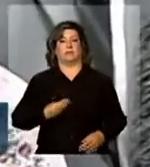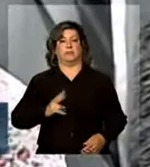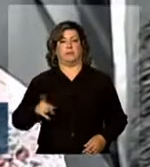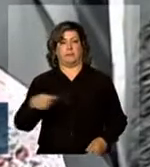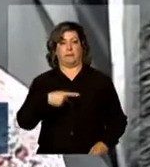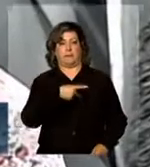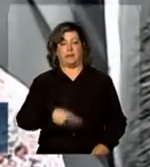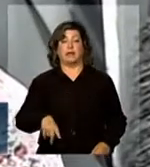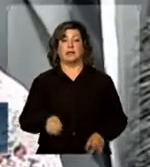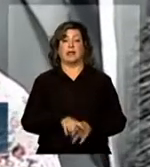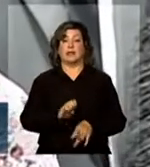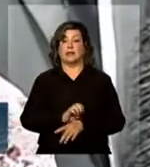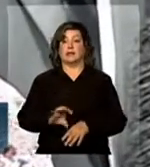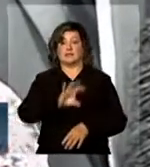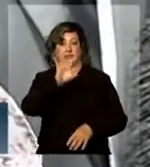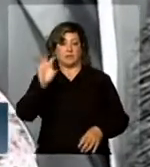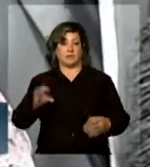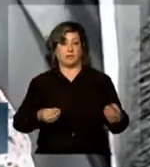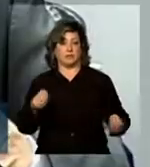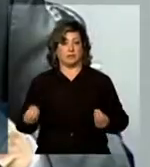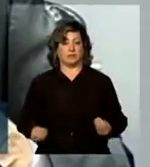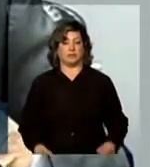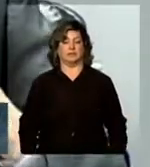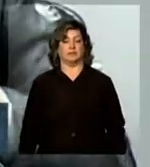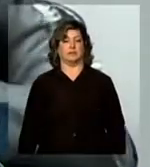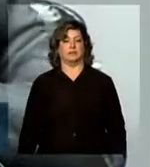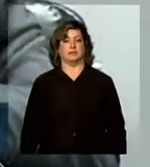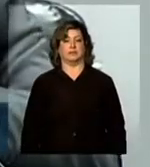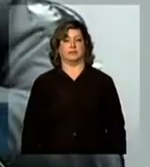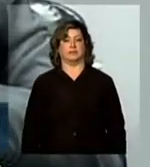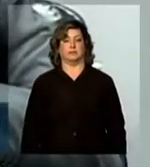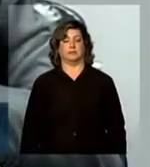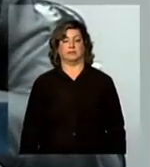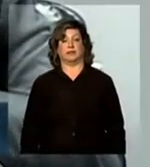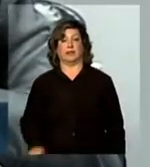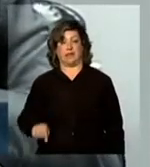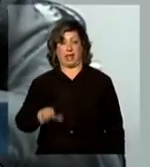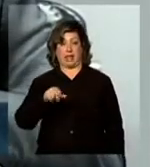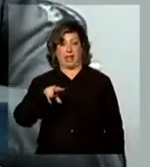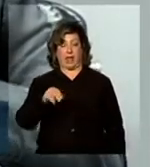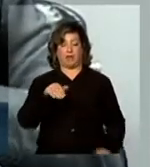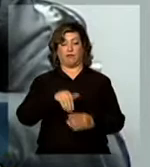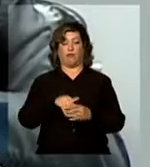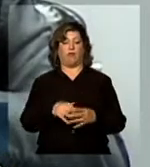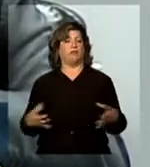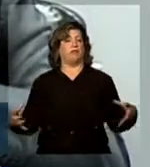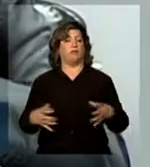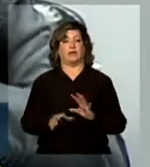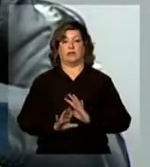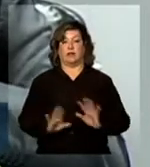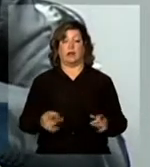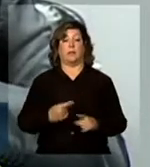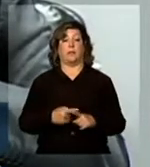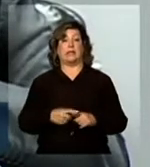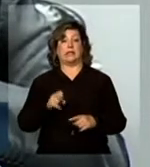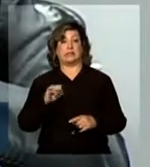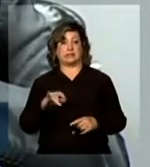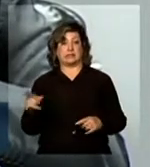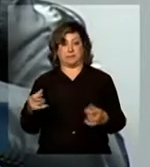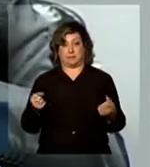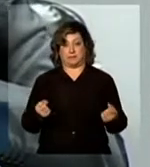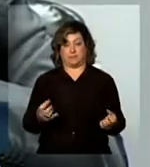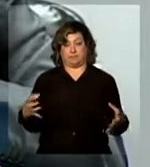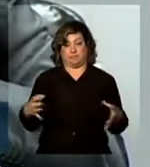para os governos estaduais? Então, o ano eleitoral não pesou, porque se pesasse, nós faríamos